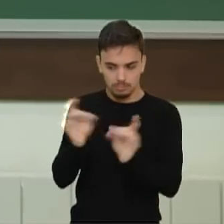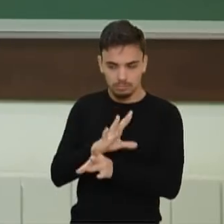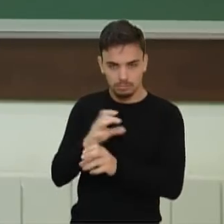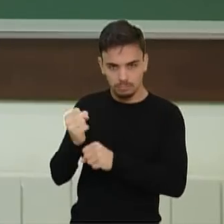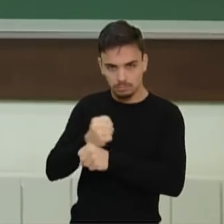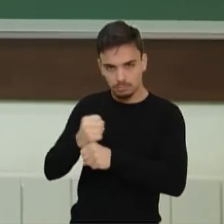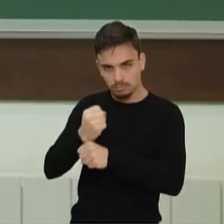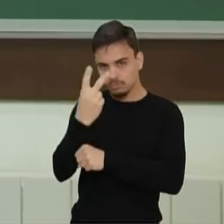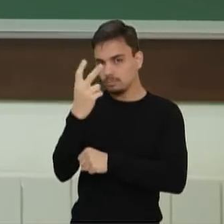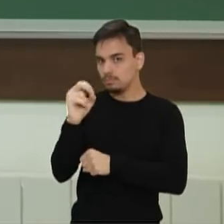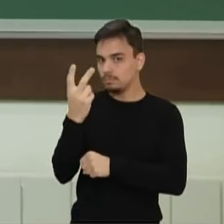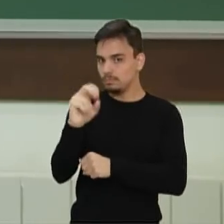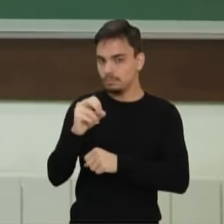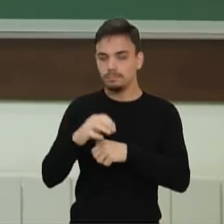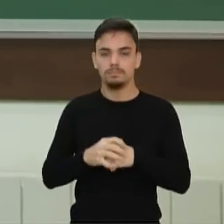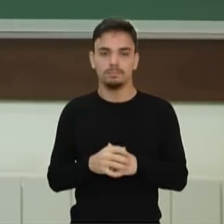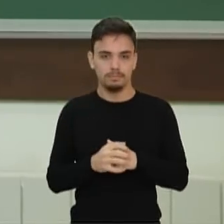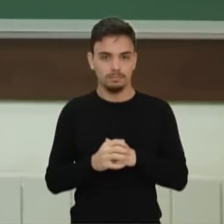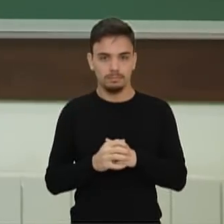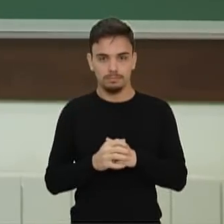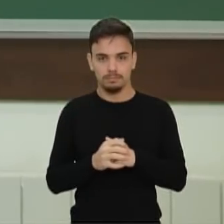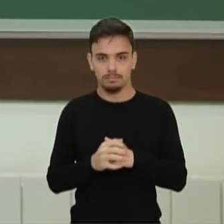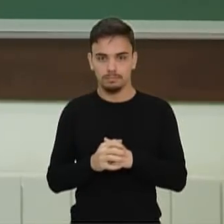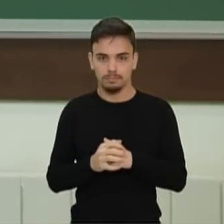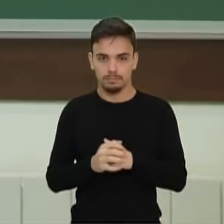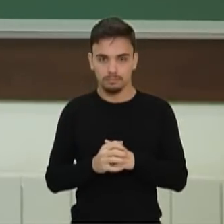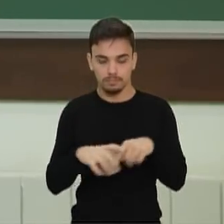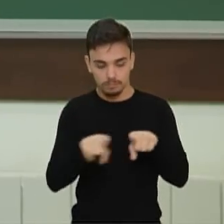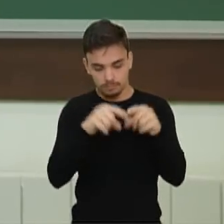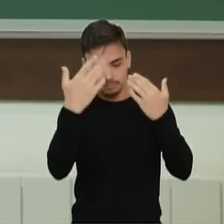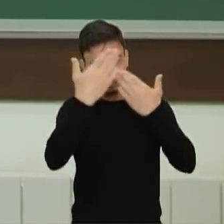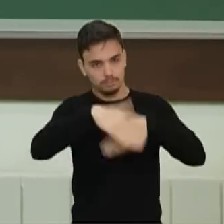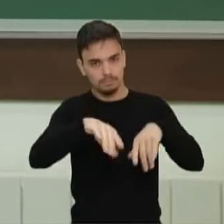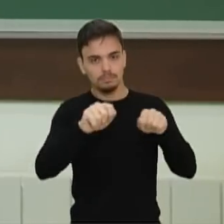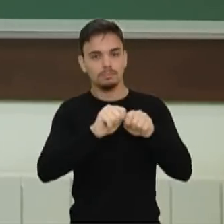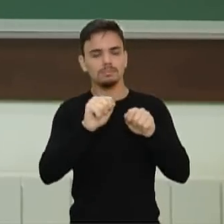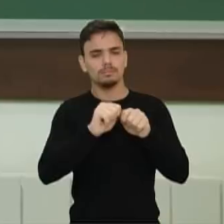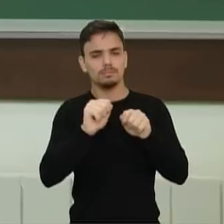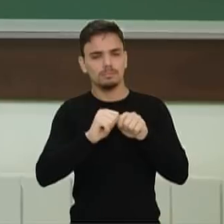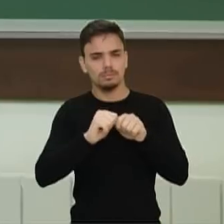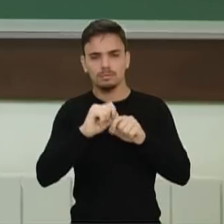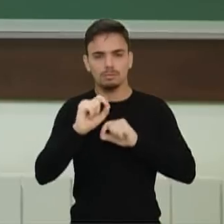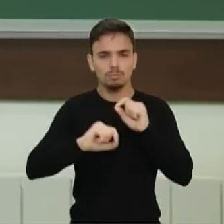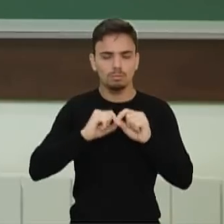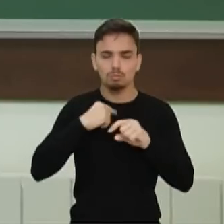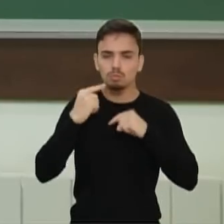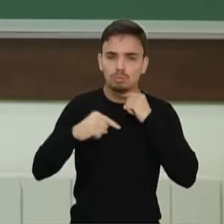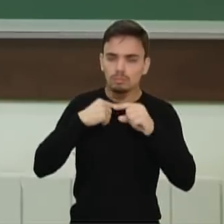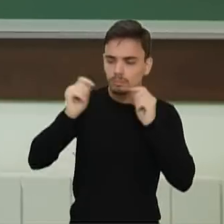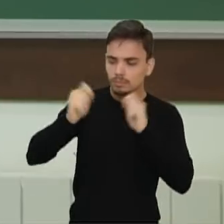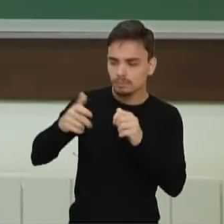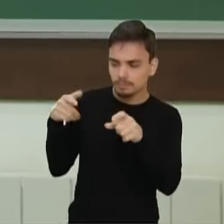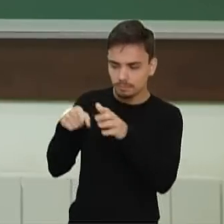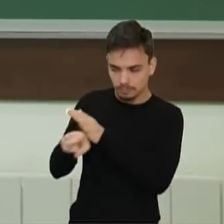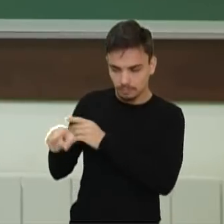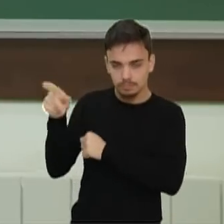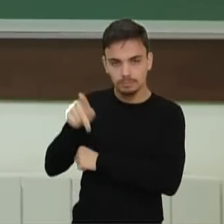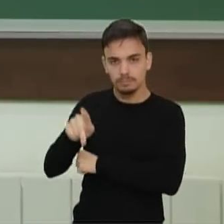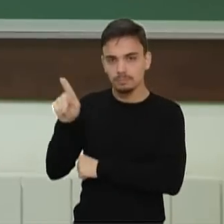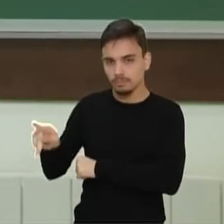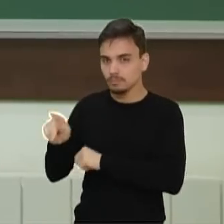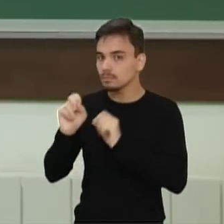de 2020. As avaliações, pessoal, façam. Qualquer dúvida, pergunte para o seu